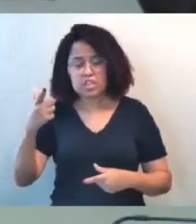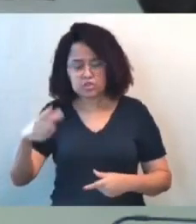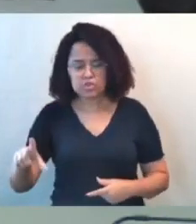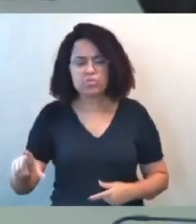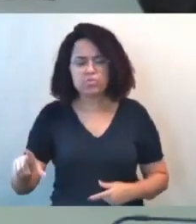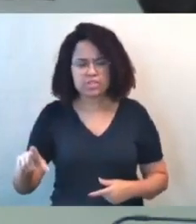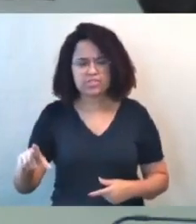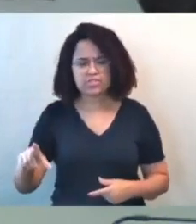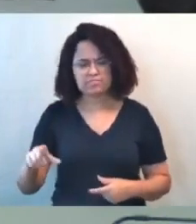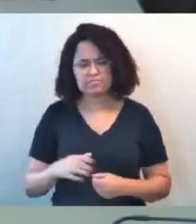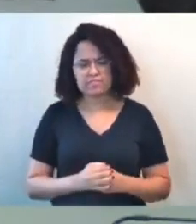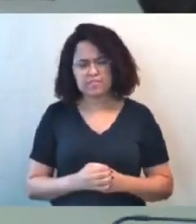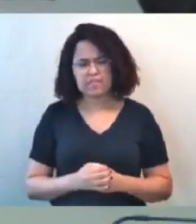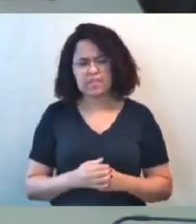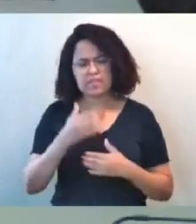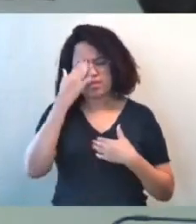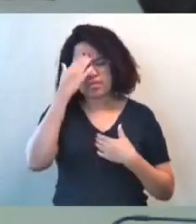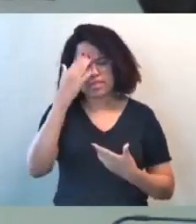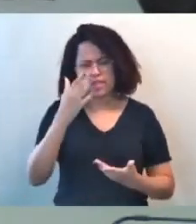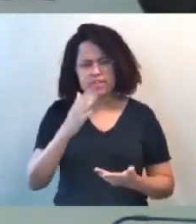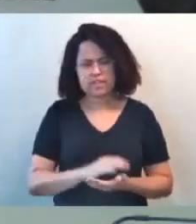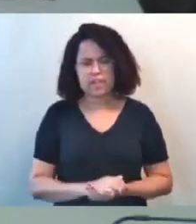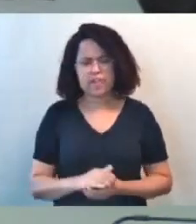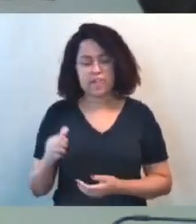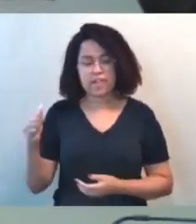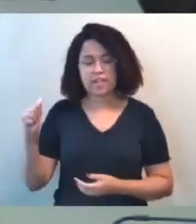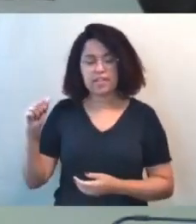João. André, só tem a palavra.